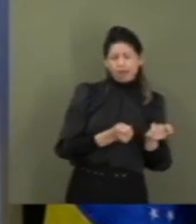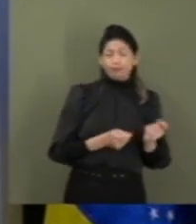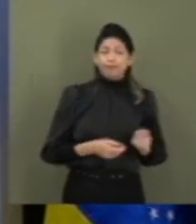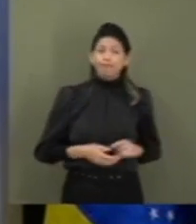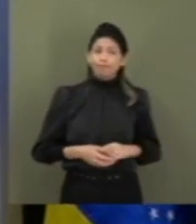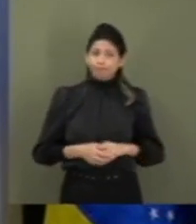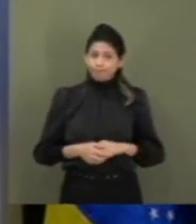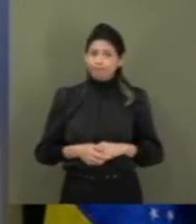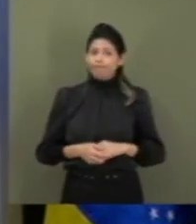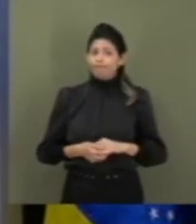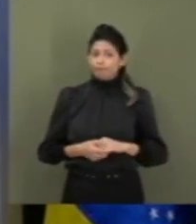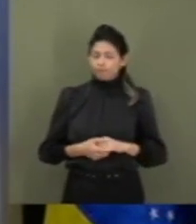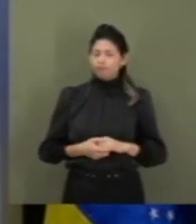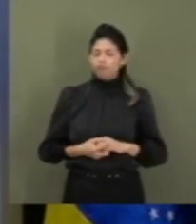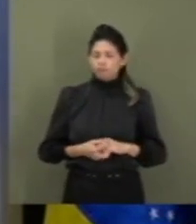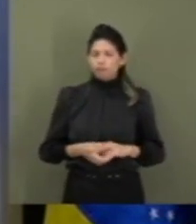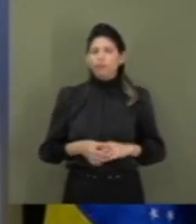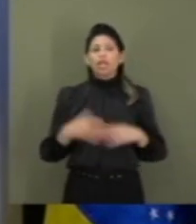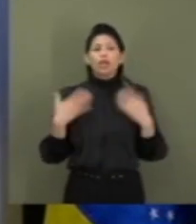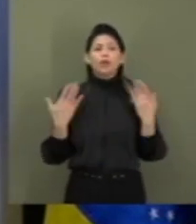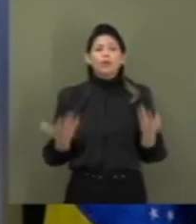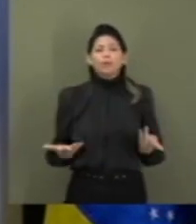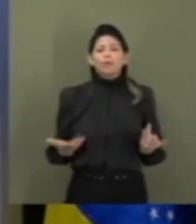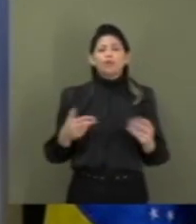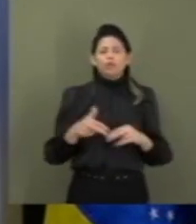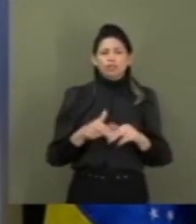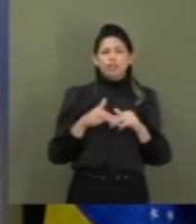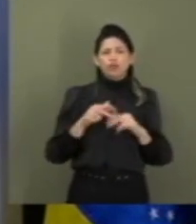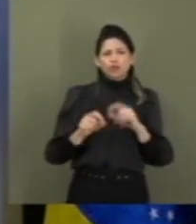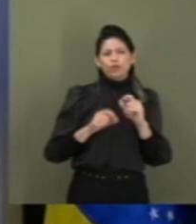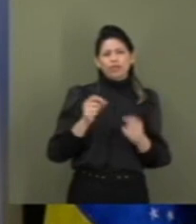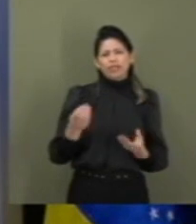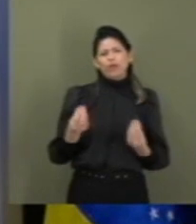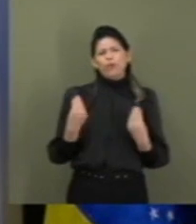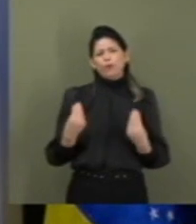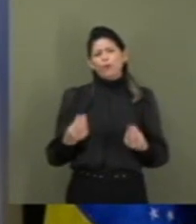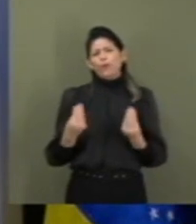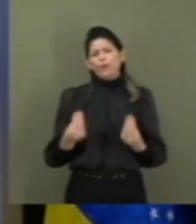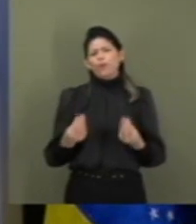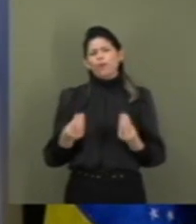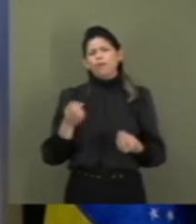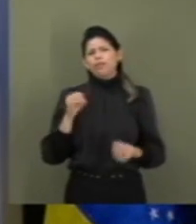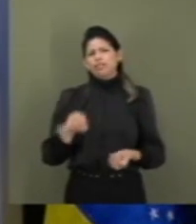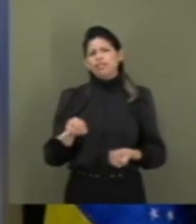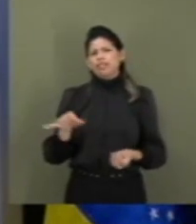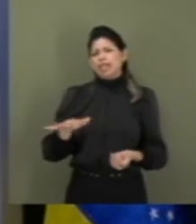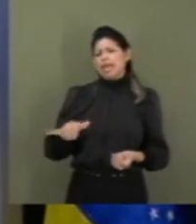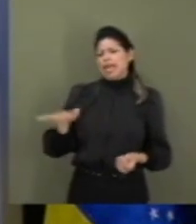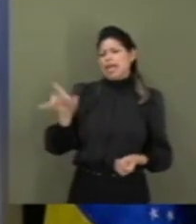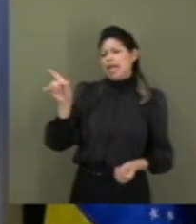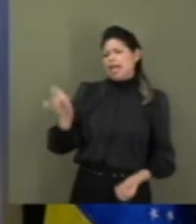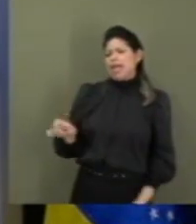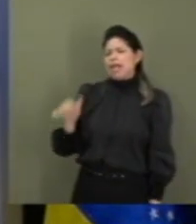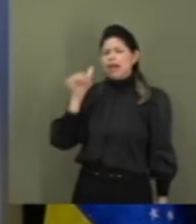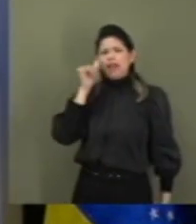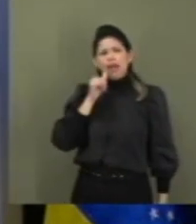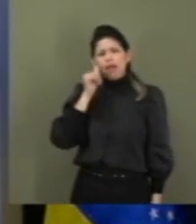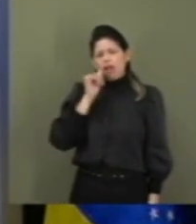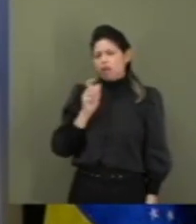Esta vergonhosa aposentadoria compulsória de uma juíza tão